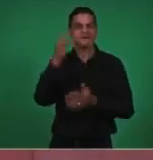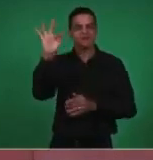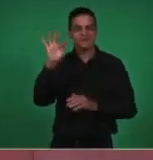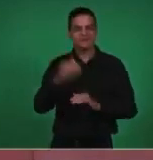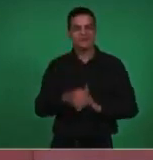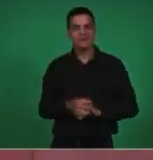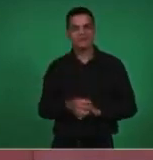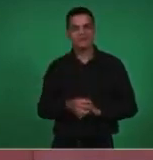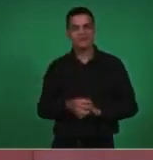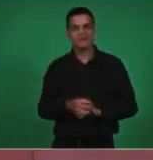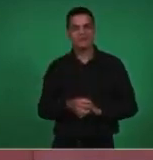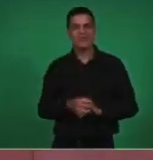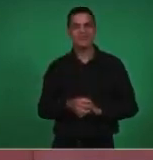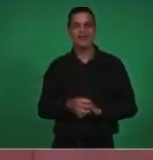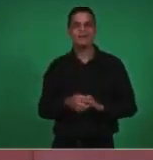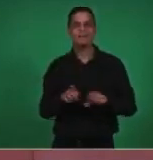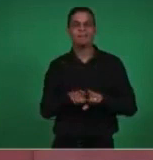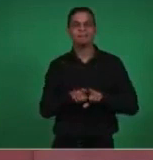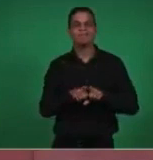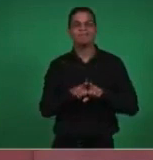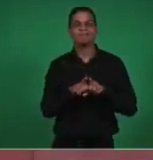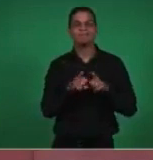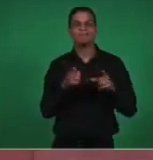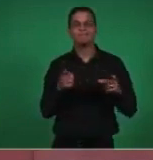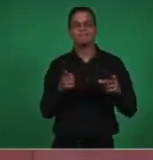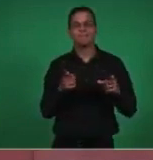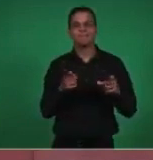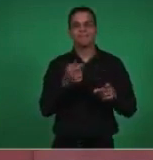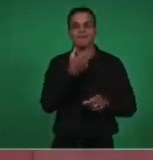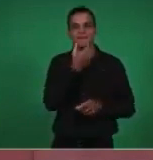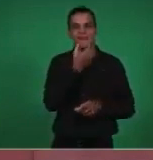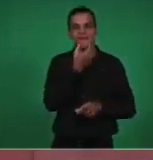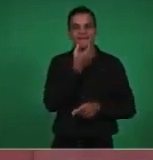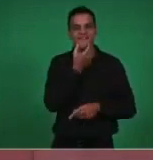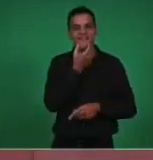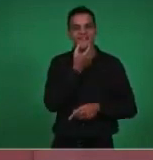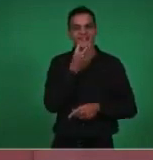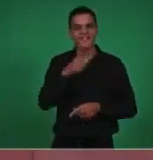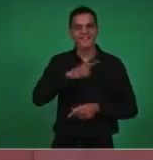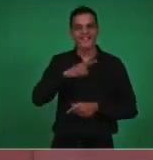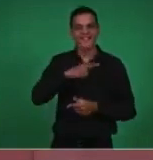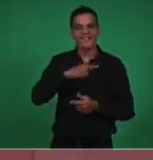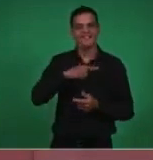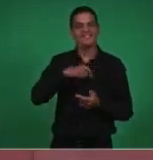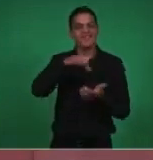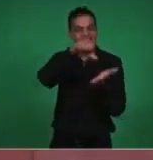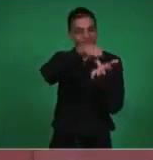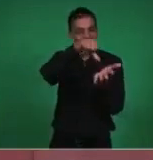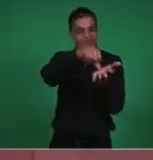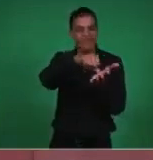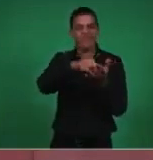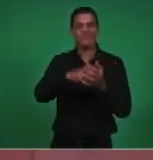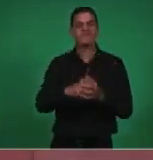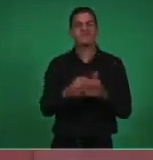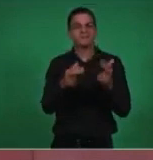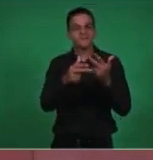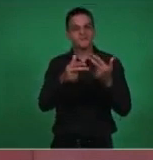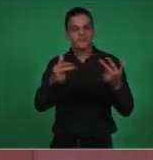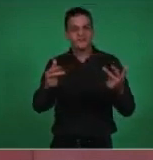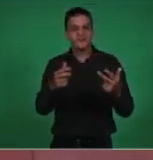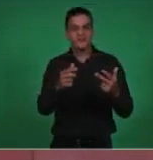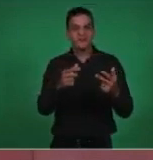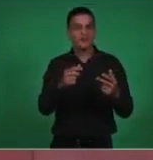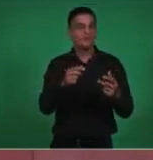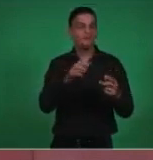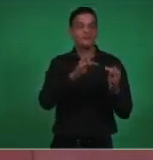na cidade de Birmingham, que fica ao centro da Inglaterra. Esses irmãos vão ter que deslocar, as